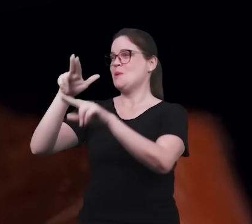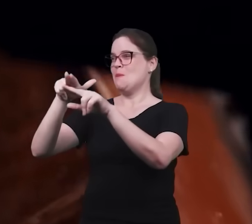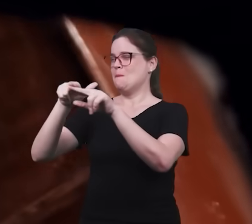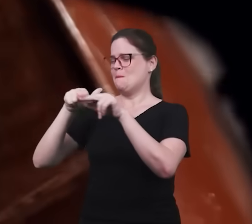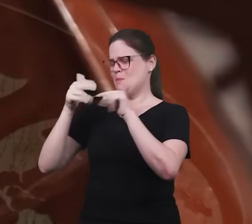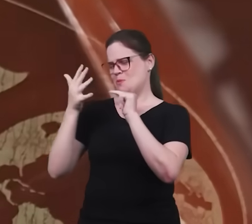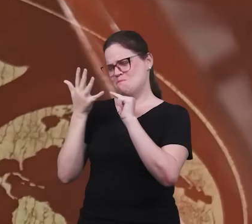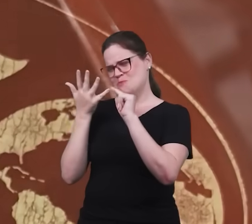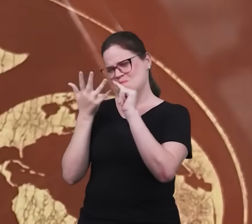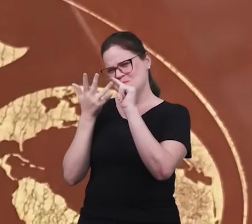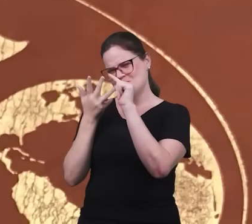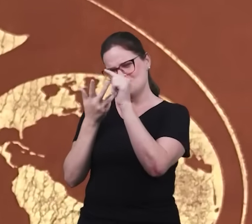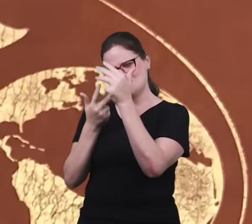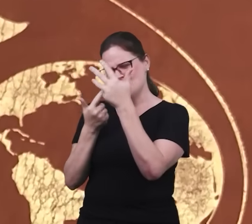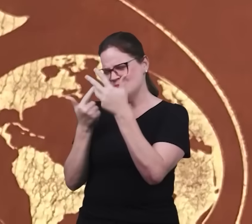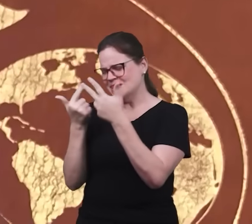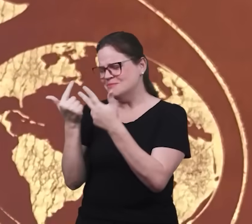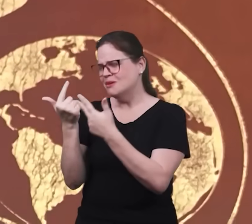gratidão.